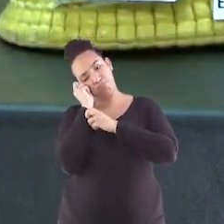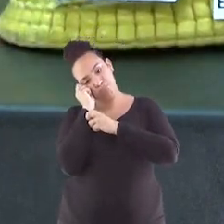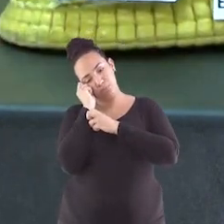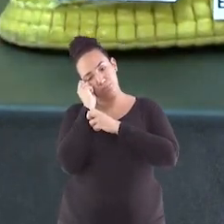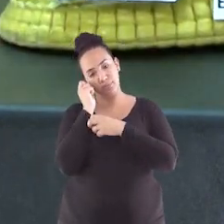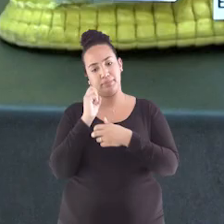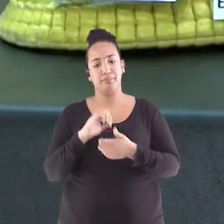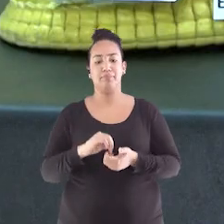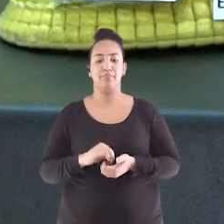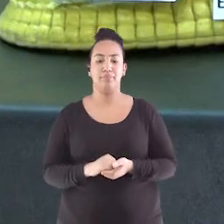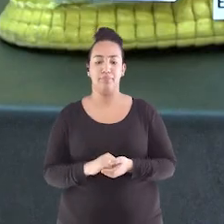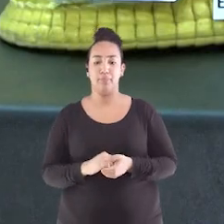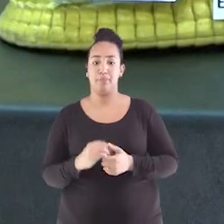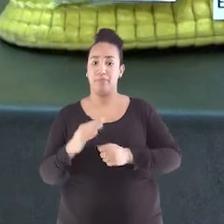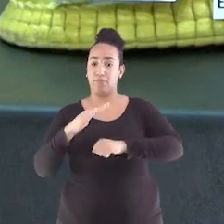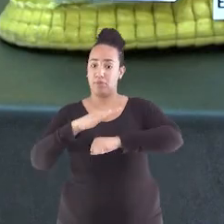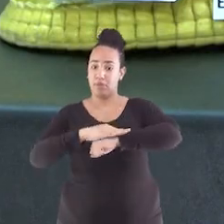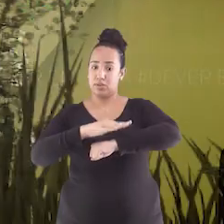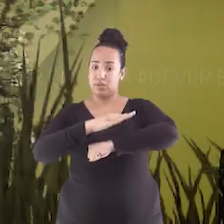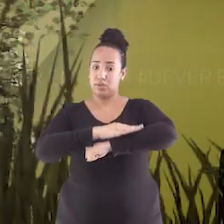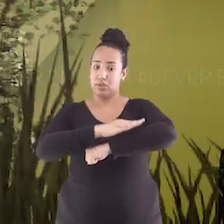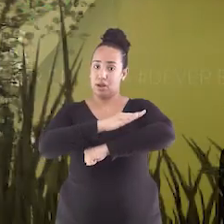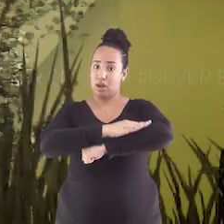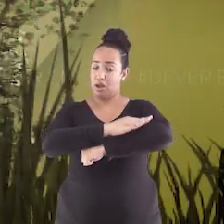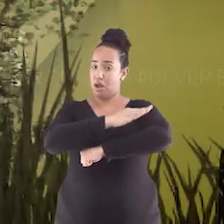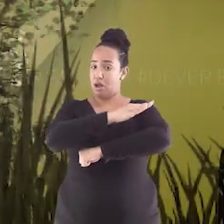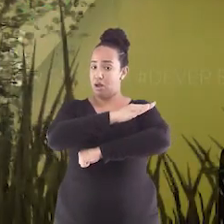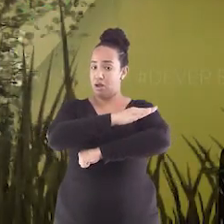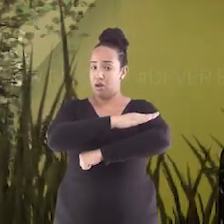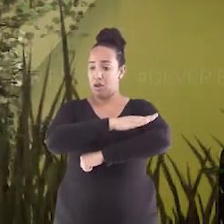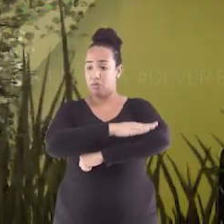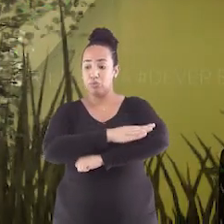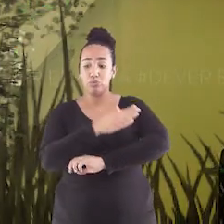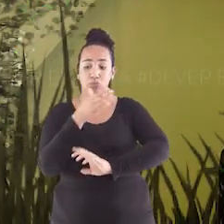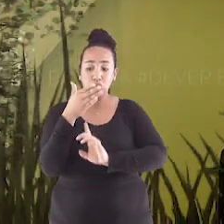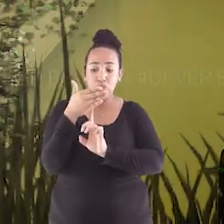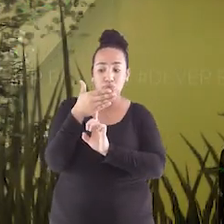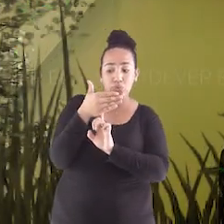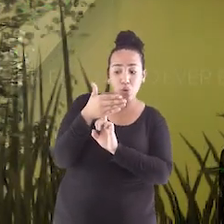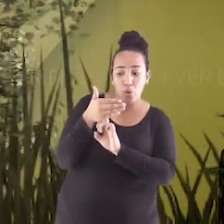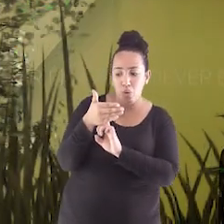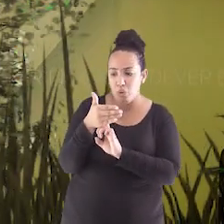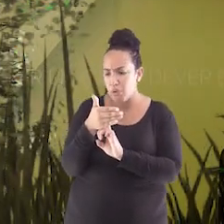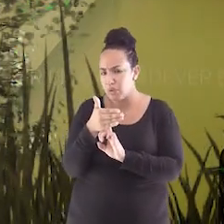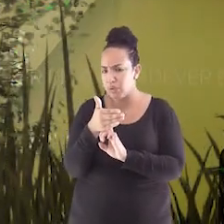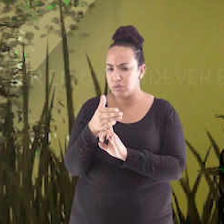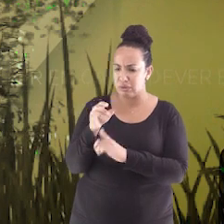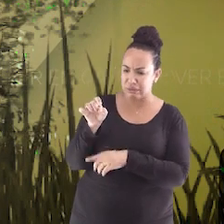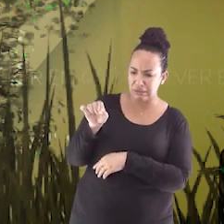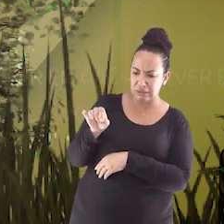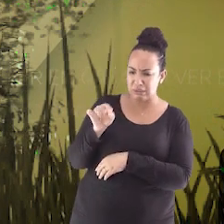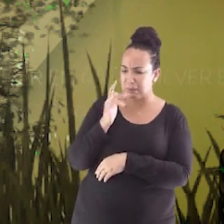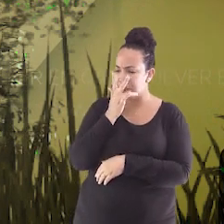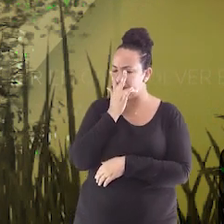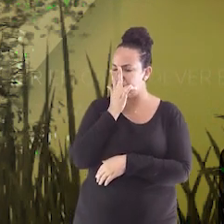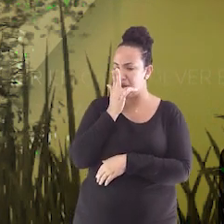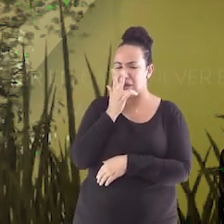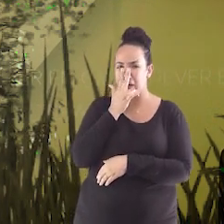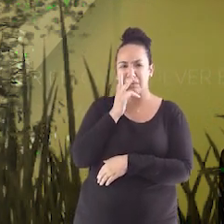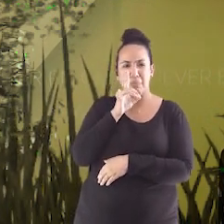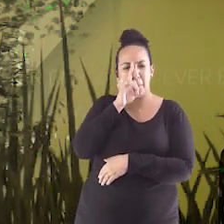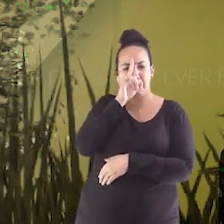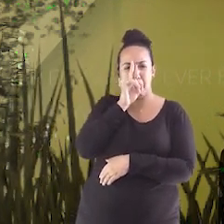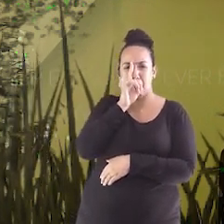O sapo Jove, por entre os arbustos. Aquela coisa parece